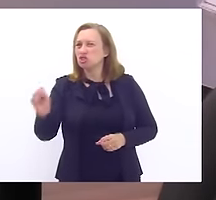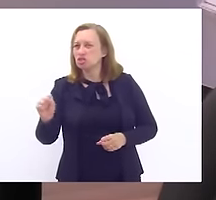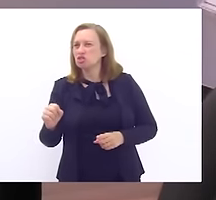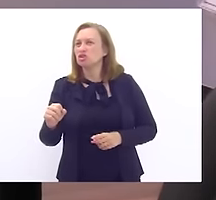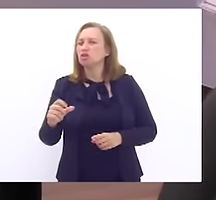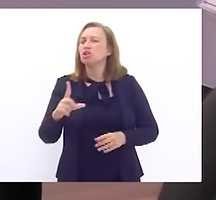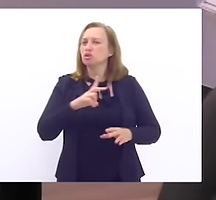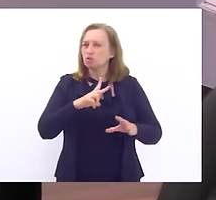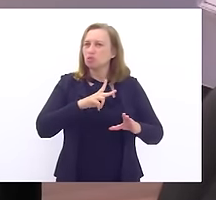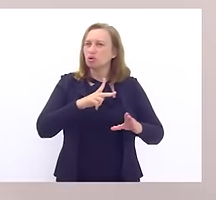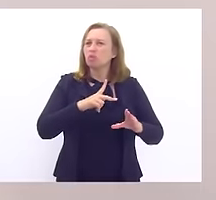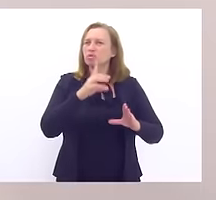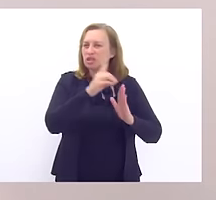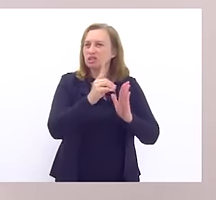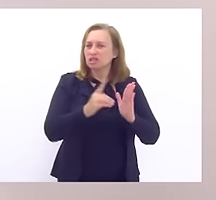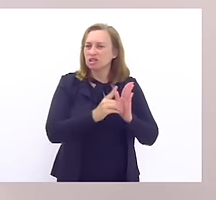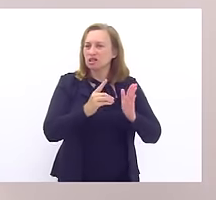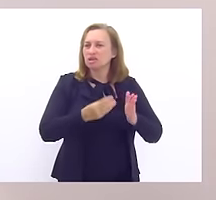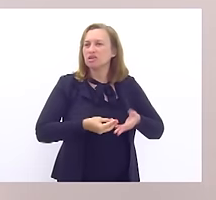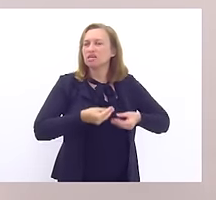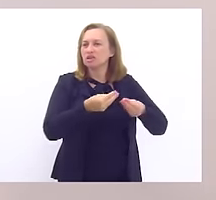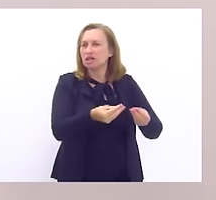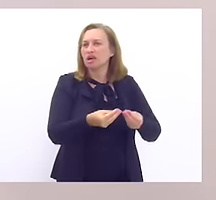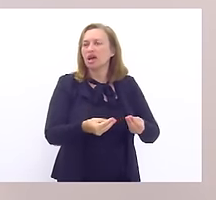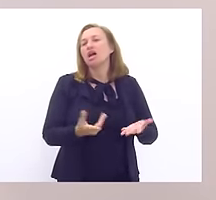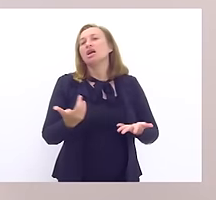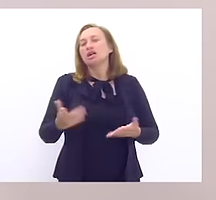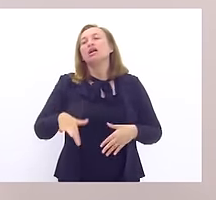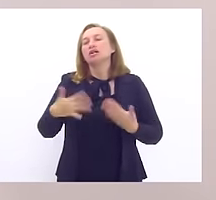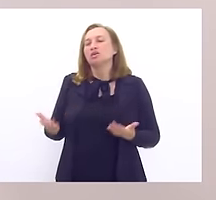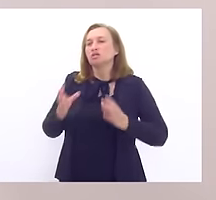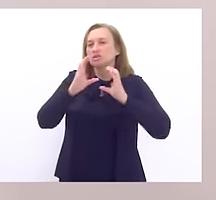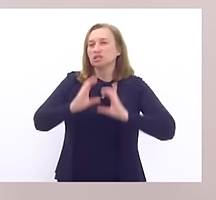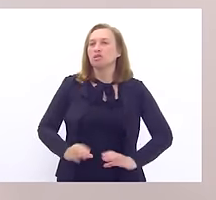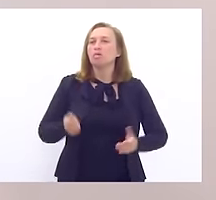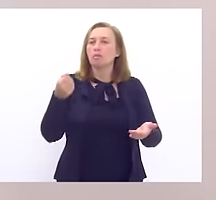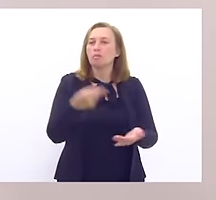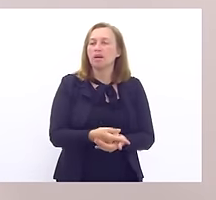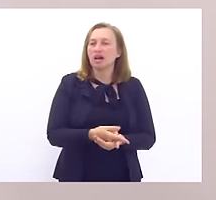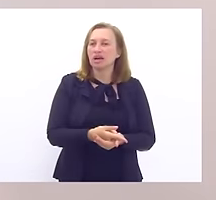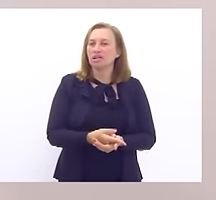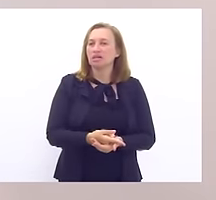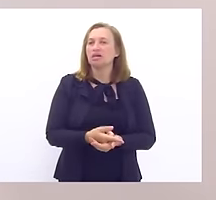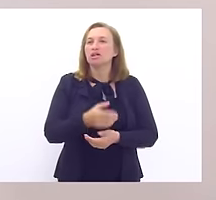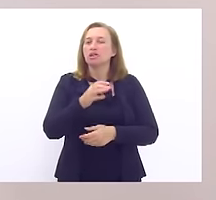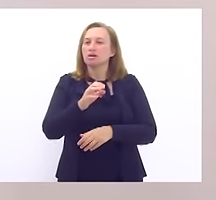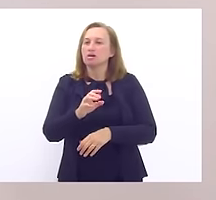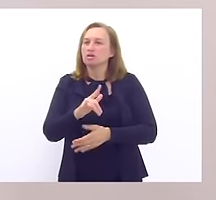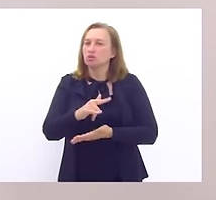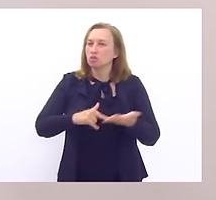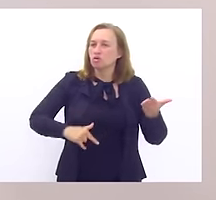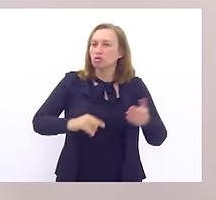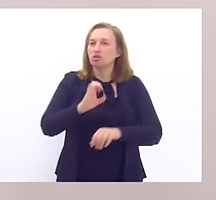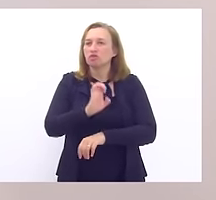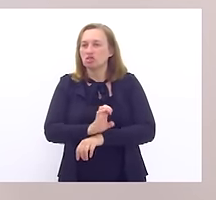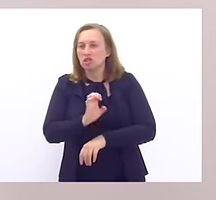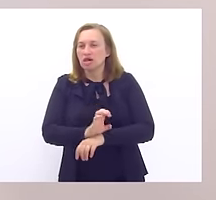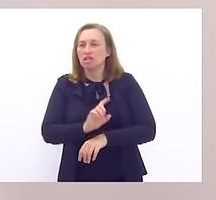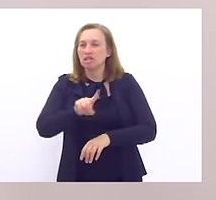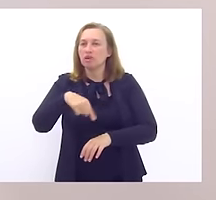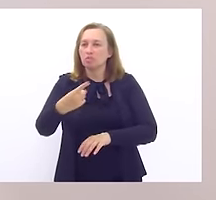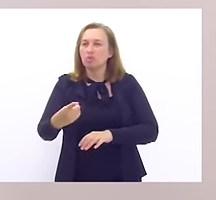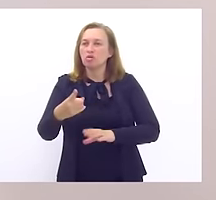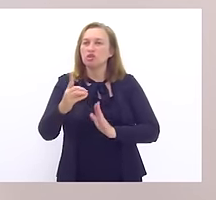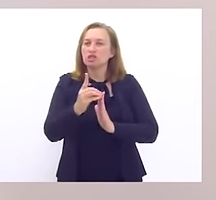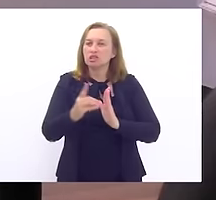Detran e independente de qualquer coisa não paga direto a guia pro pro estado e a Prefeitura não faz nenhum tipo de recebimento e depois Repassa